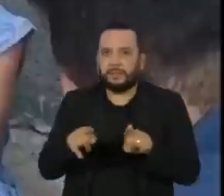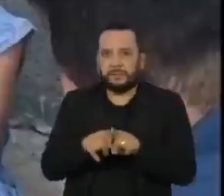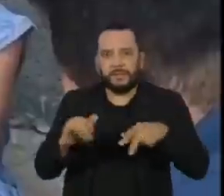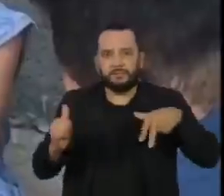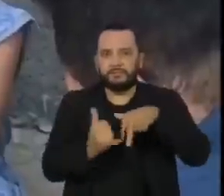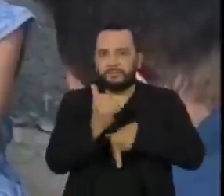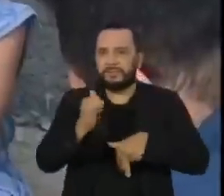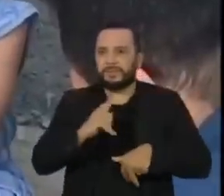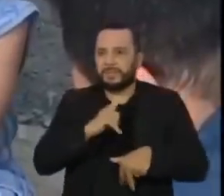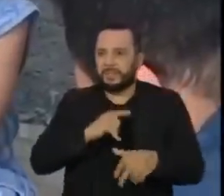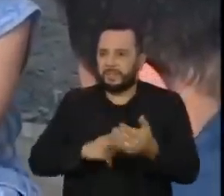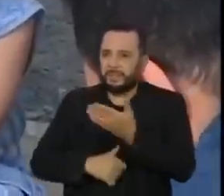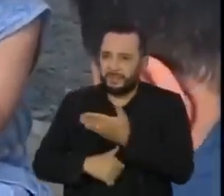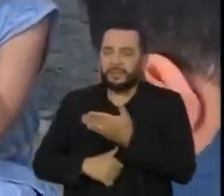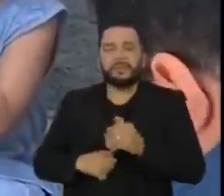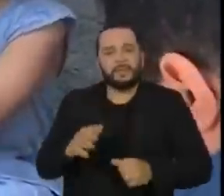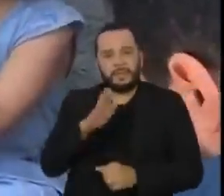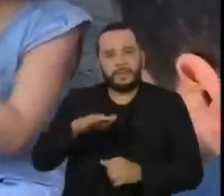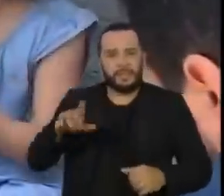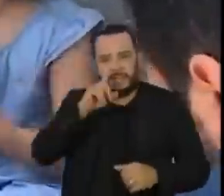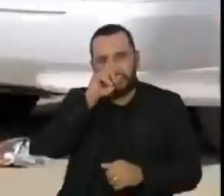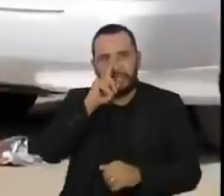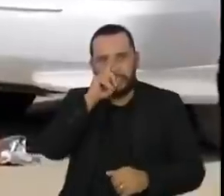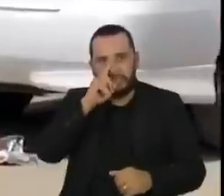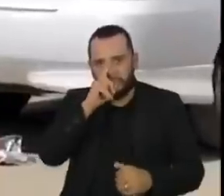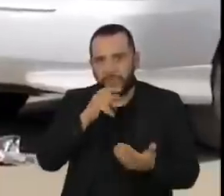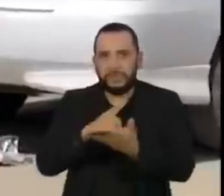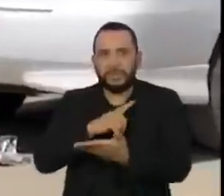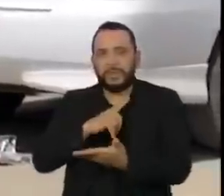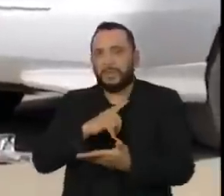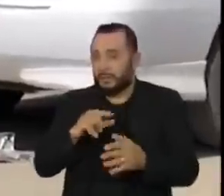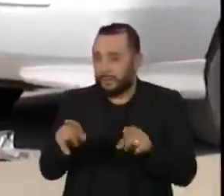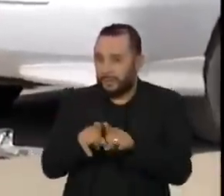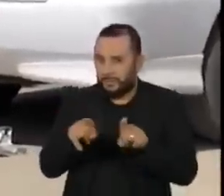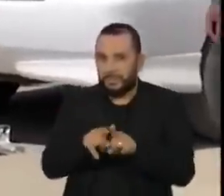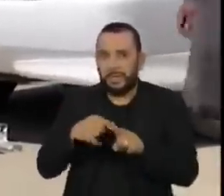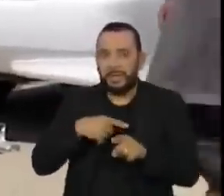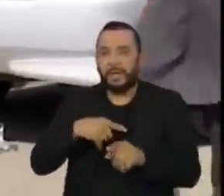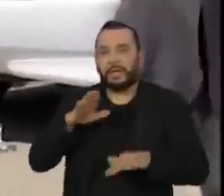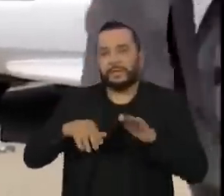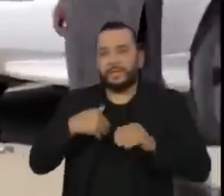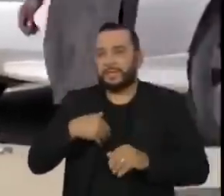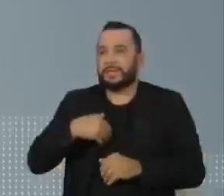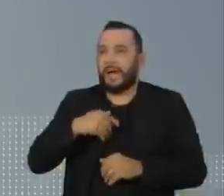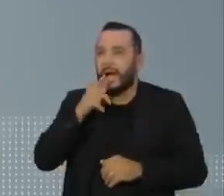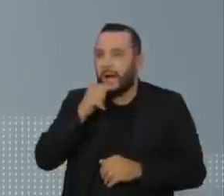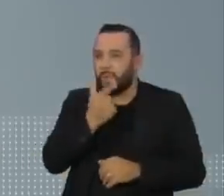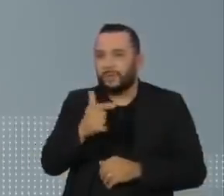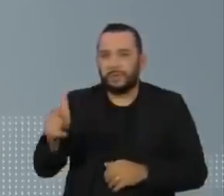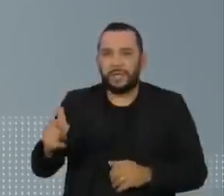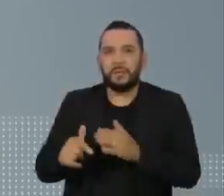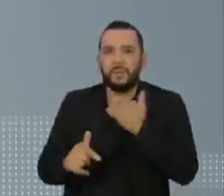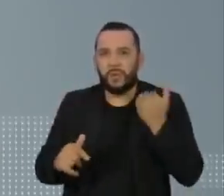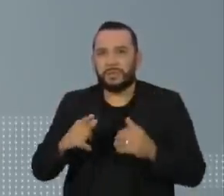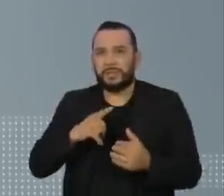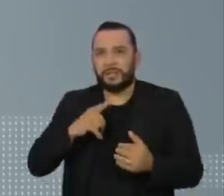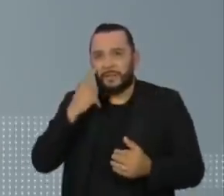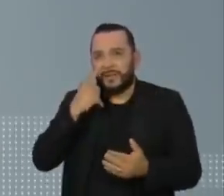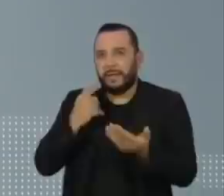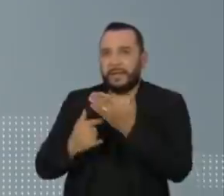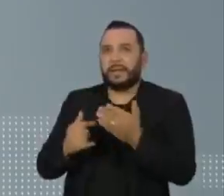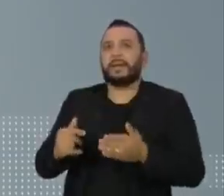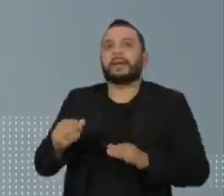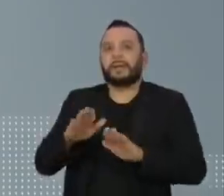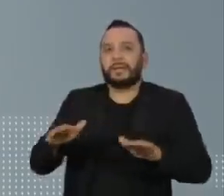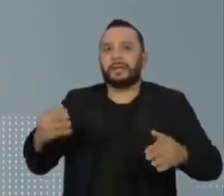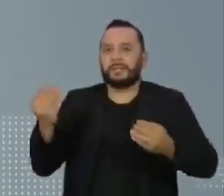tornam vítimas elas são expostas a situações de risco e insalubres e há relatos de desidratação e morte de menores imagens de crianças